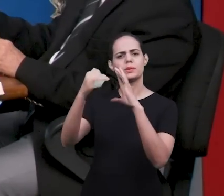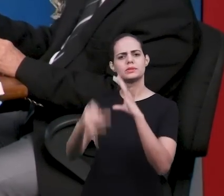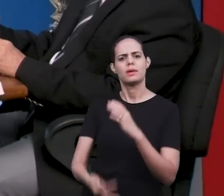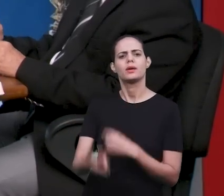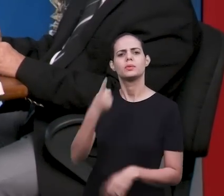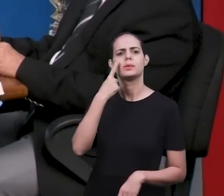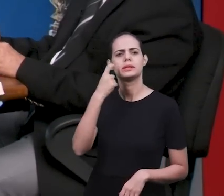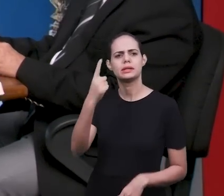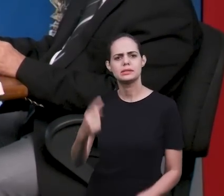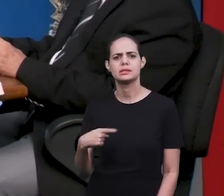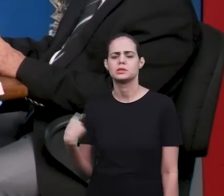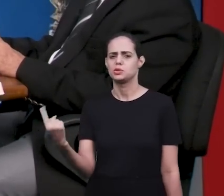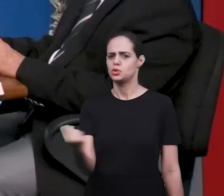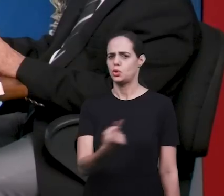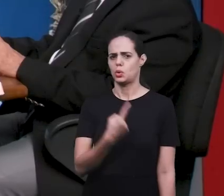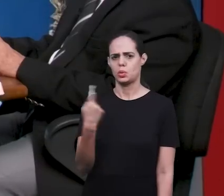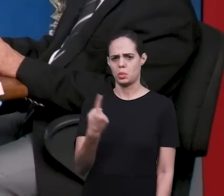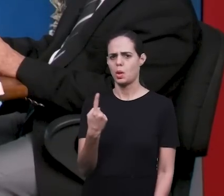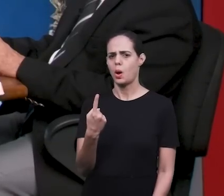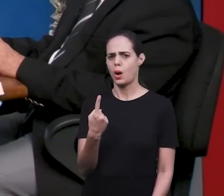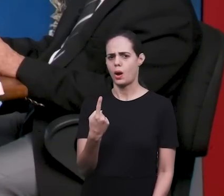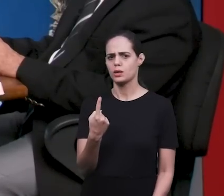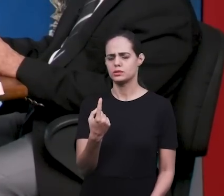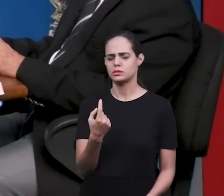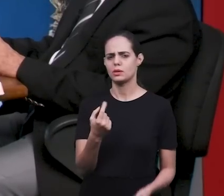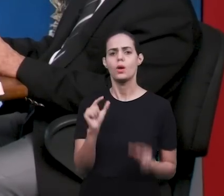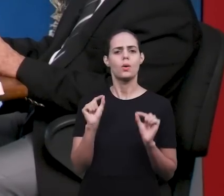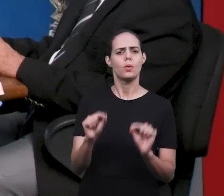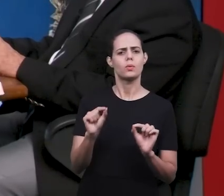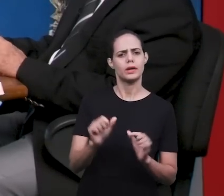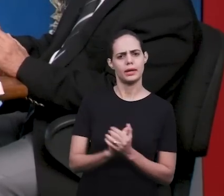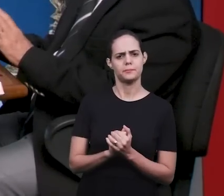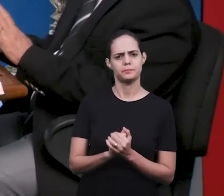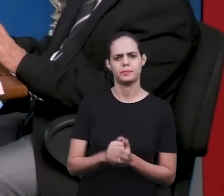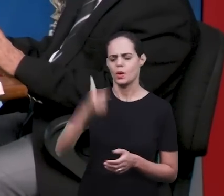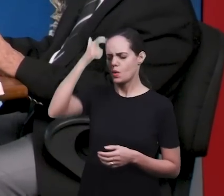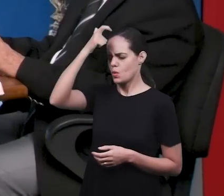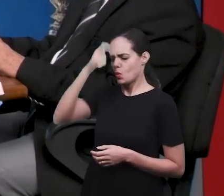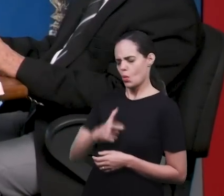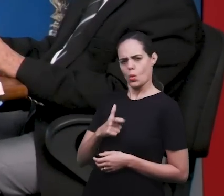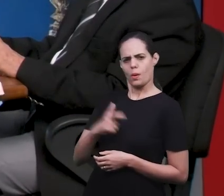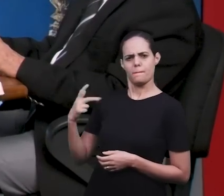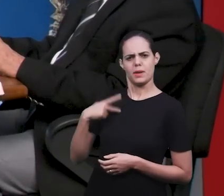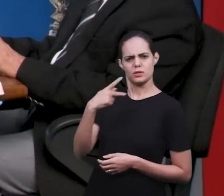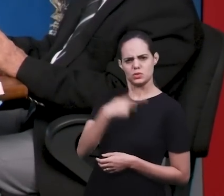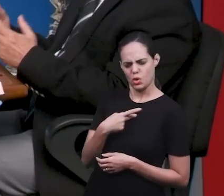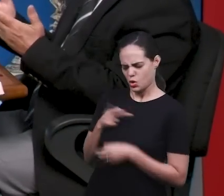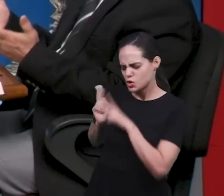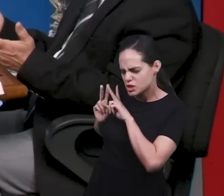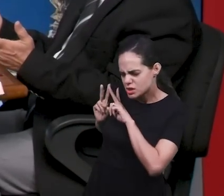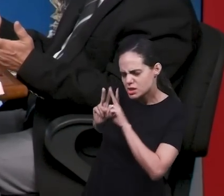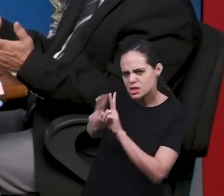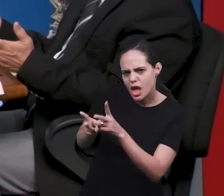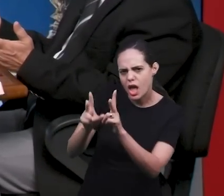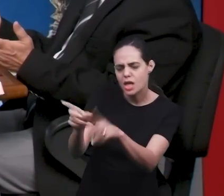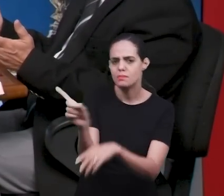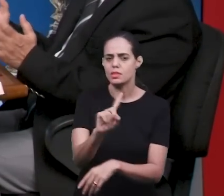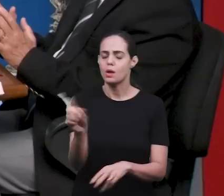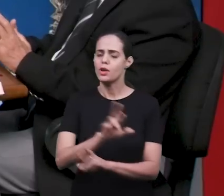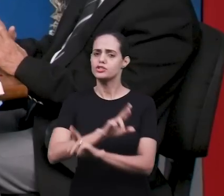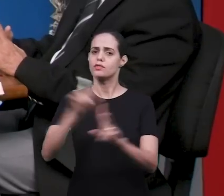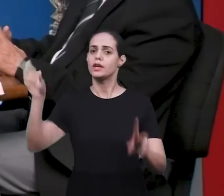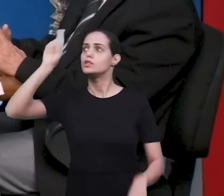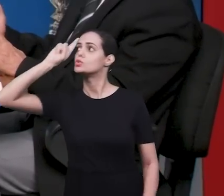nós na condição de pastor. Nós não usamos dizer que nós somos pastores, né? Nós estamos